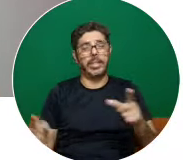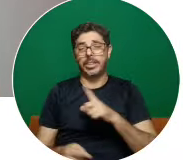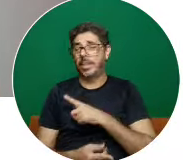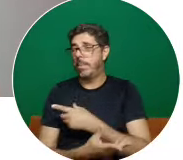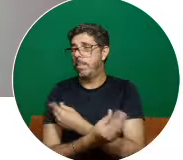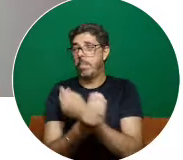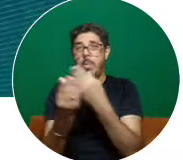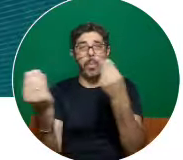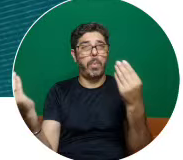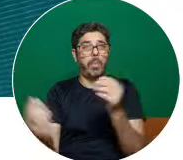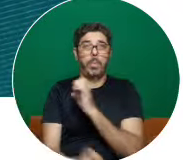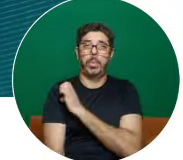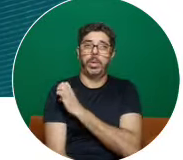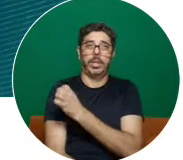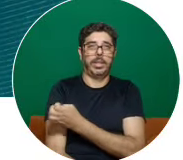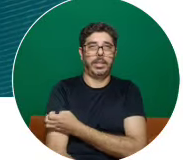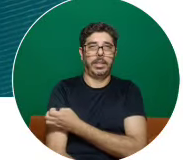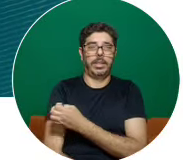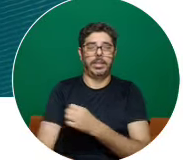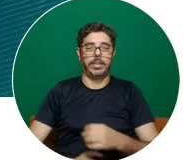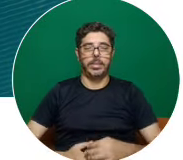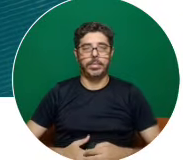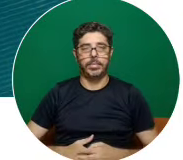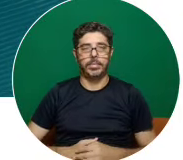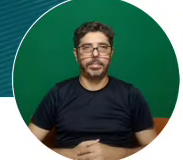repleto de energia.